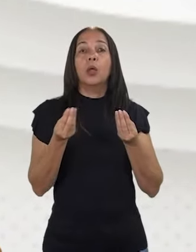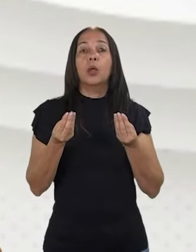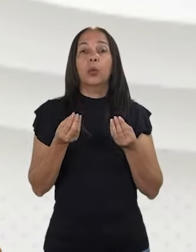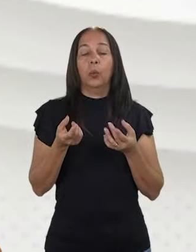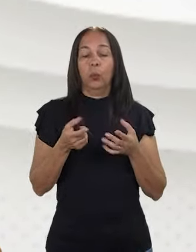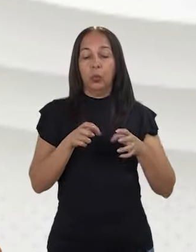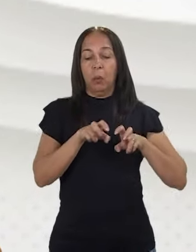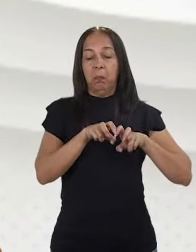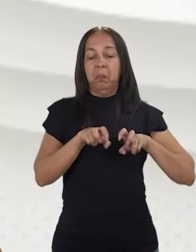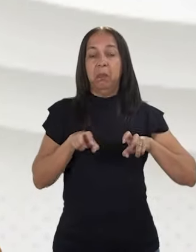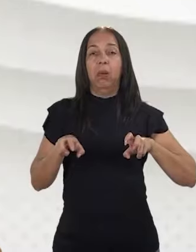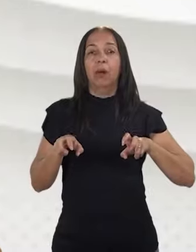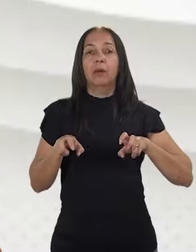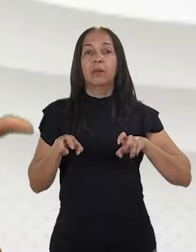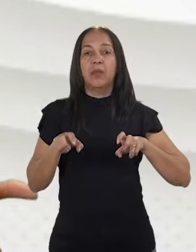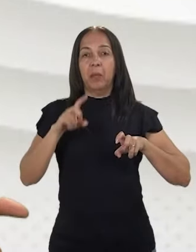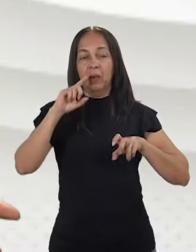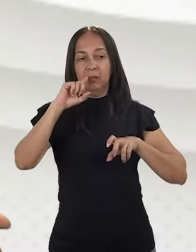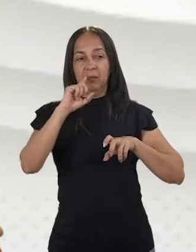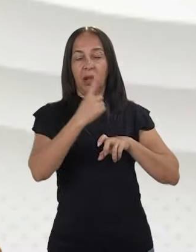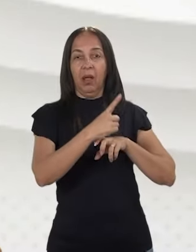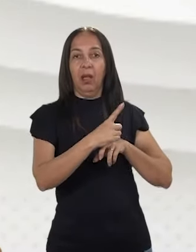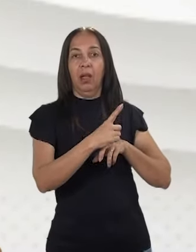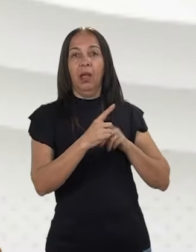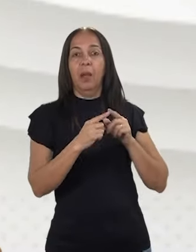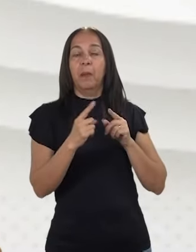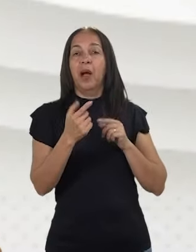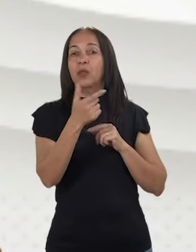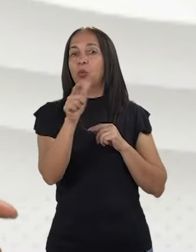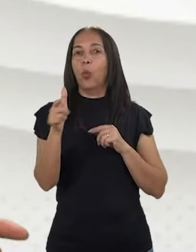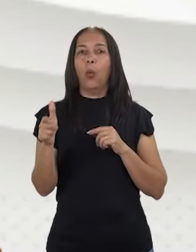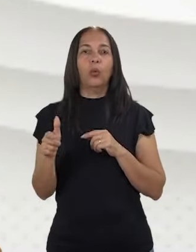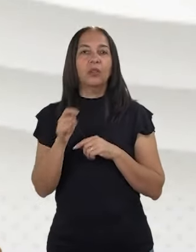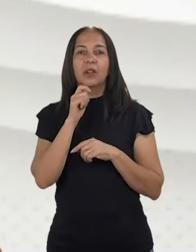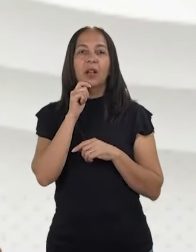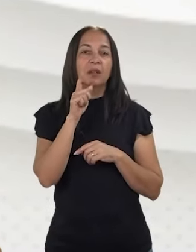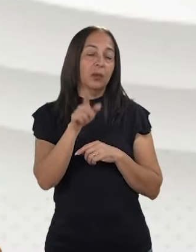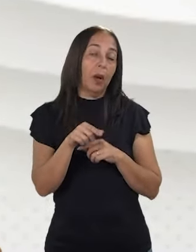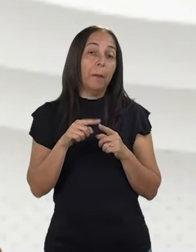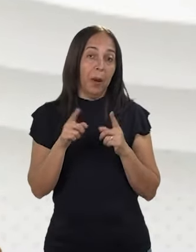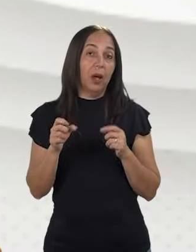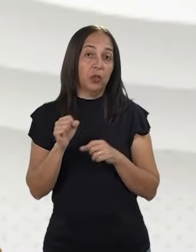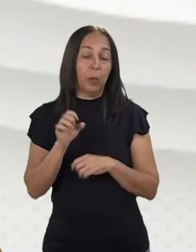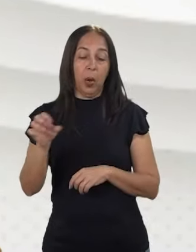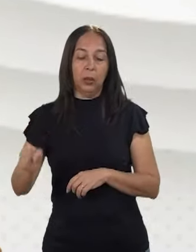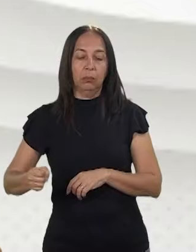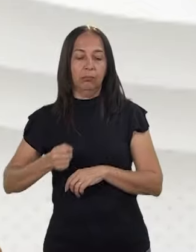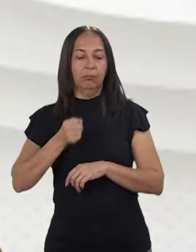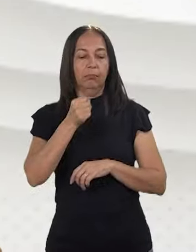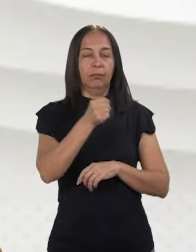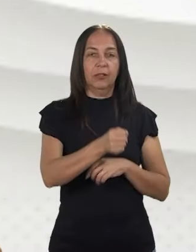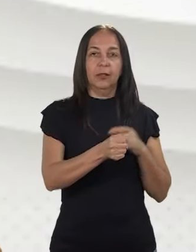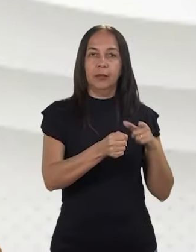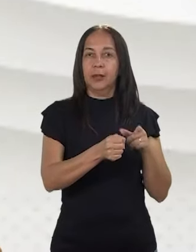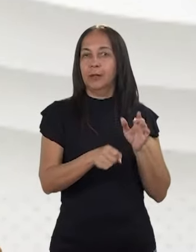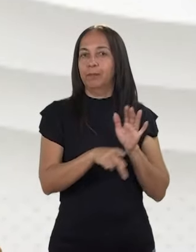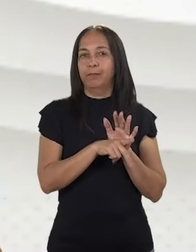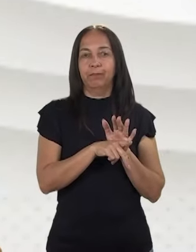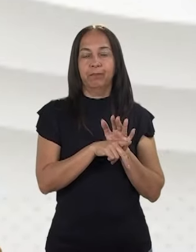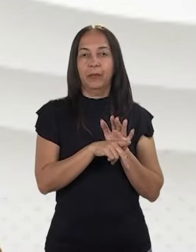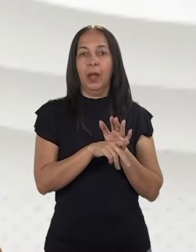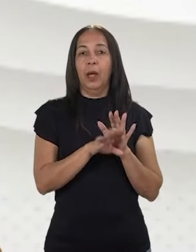assim mas existem várias outras pessoas que não estão nessa situação e que podem ser colocadas n espaço que não pertencem e acho que é por